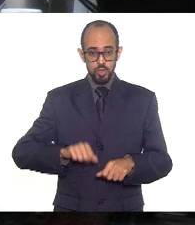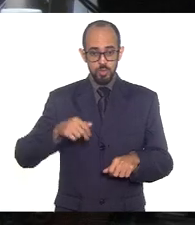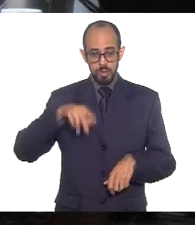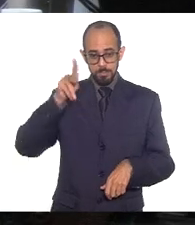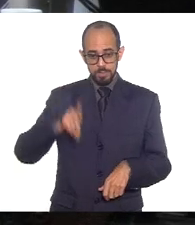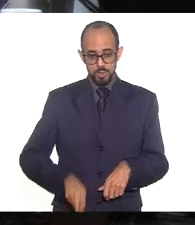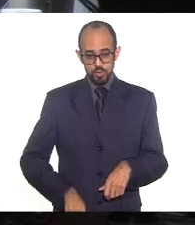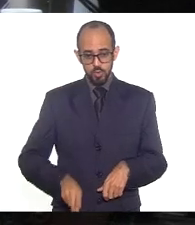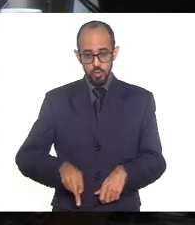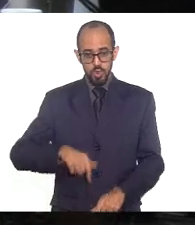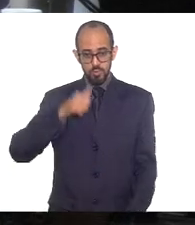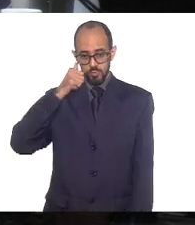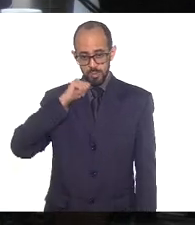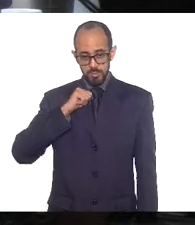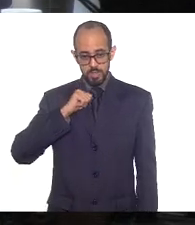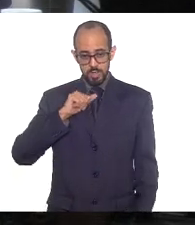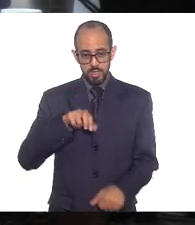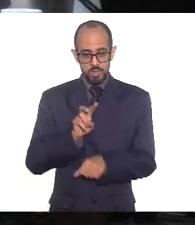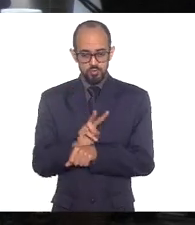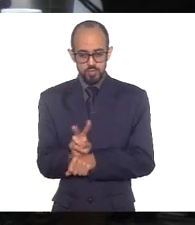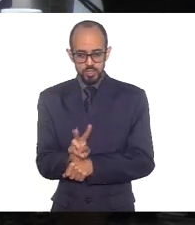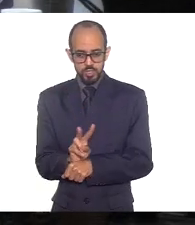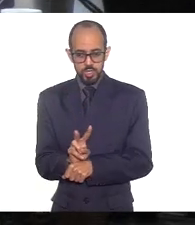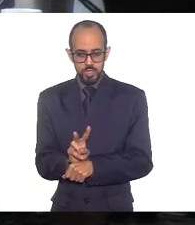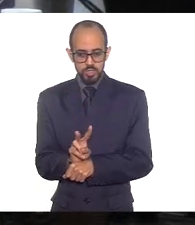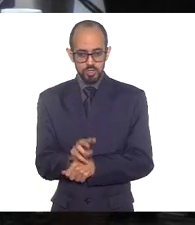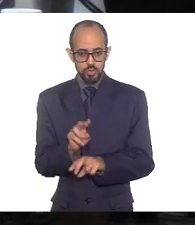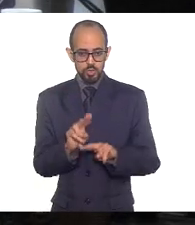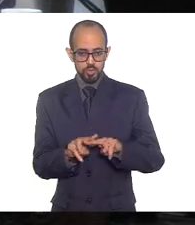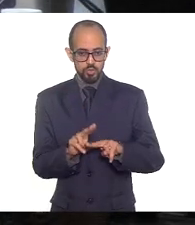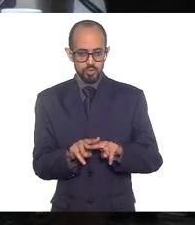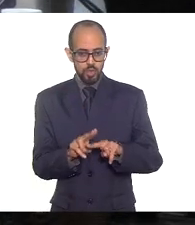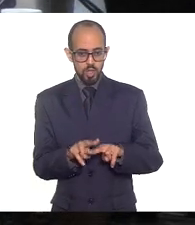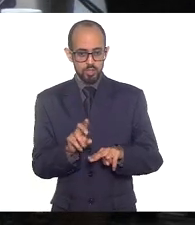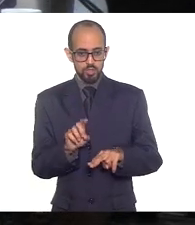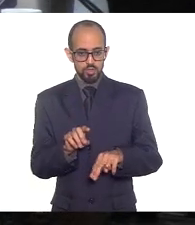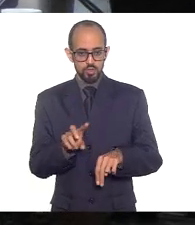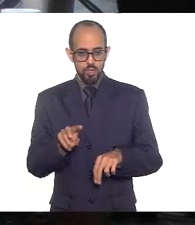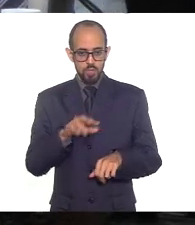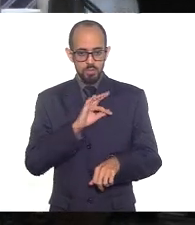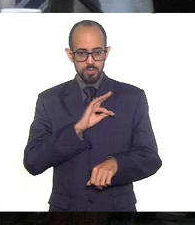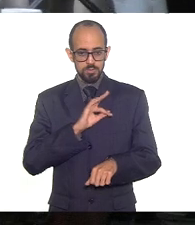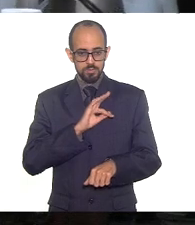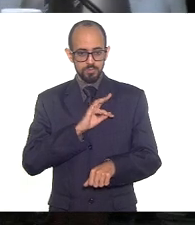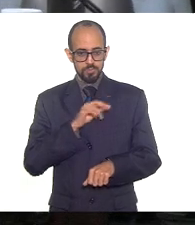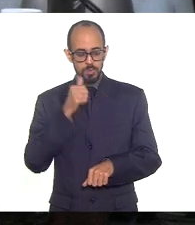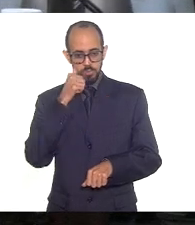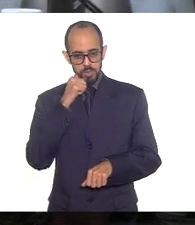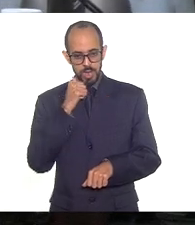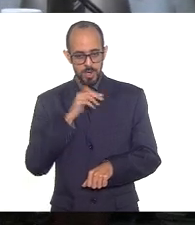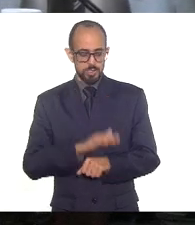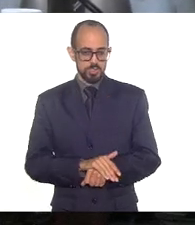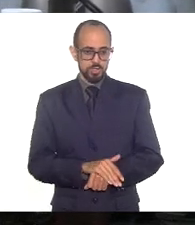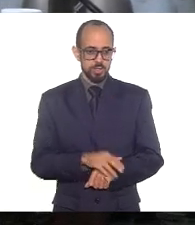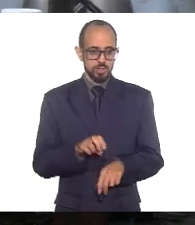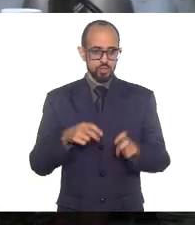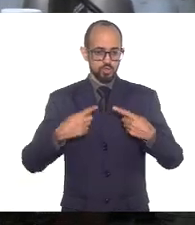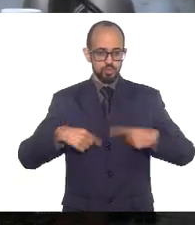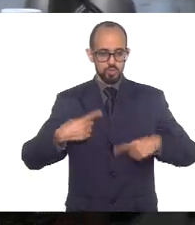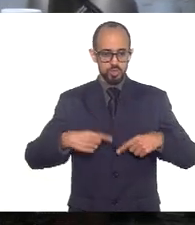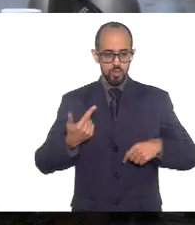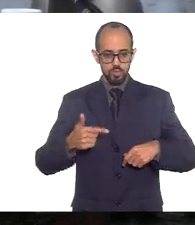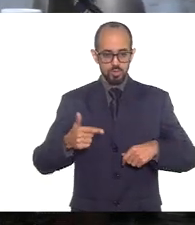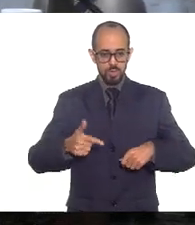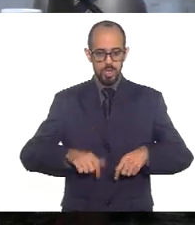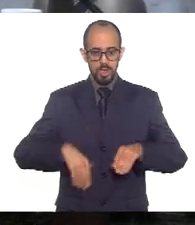sexo feminino exercícios de vigilância e custódia de tarde meninas nas unidades socioeducativas do Estado do Rio de Janeiro a gente função além daquela de Curtis